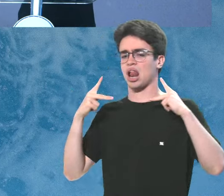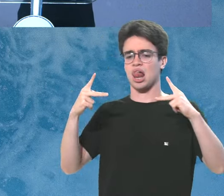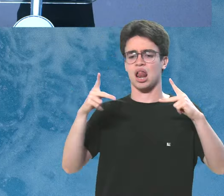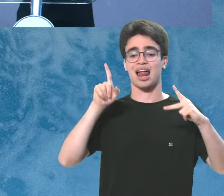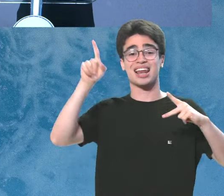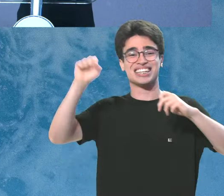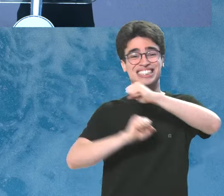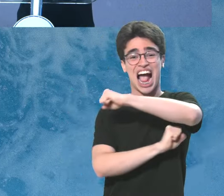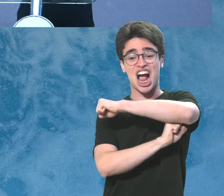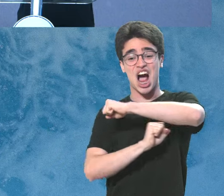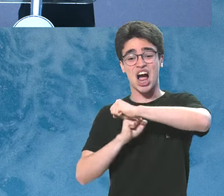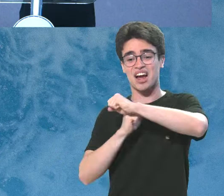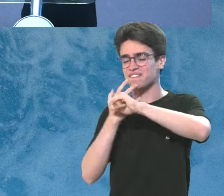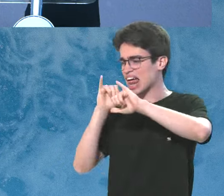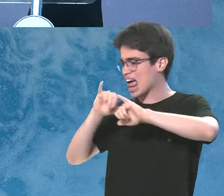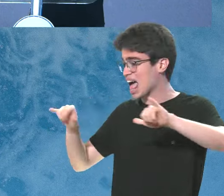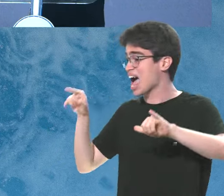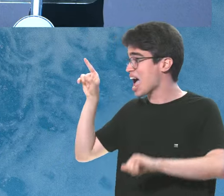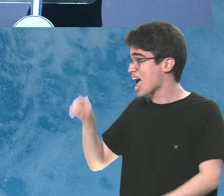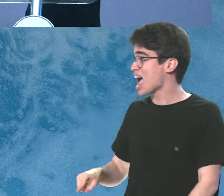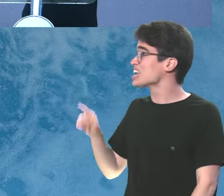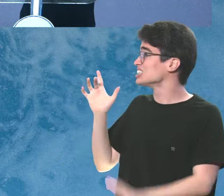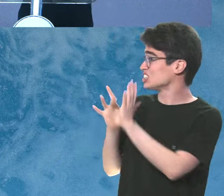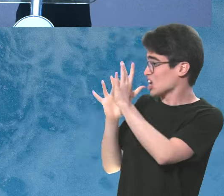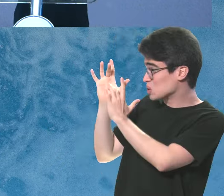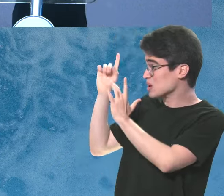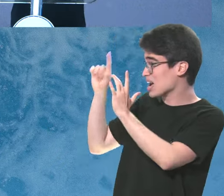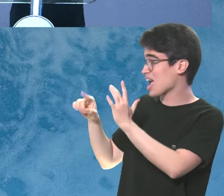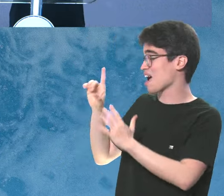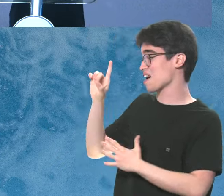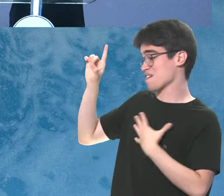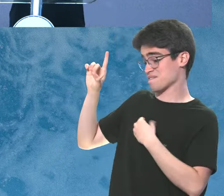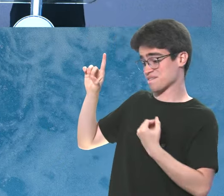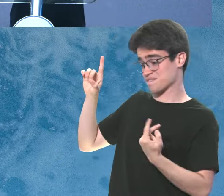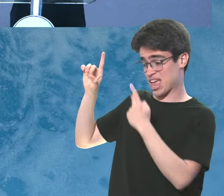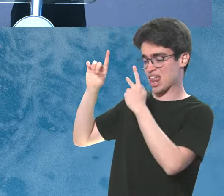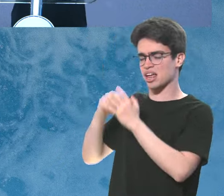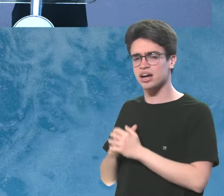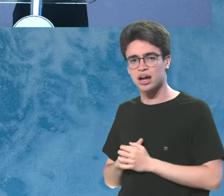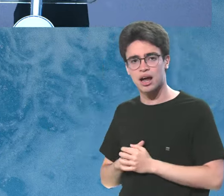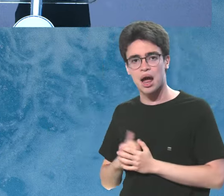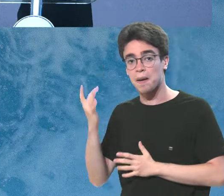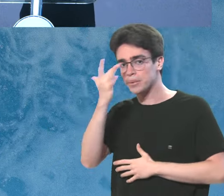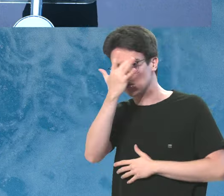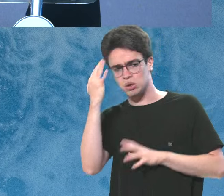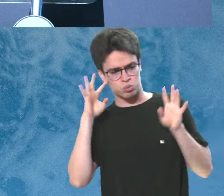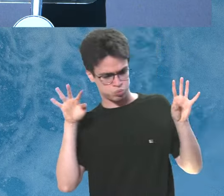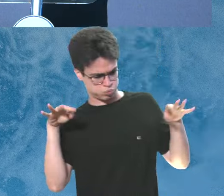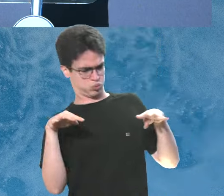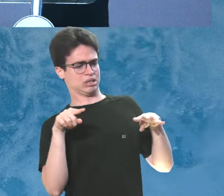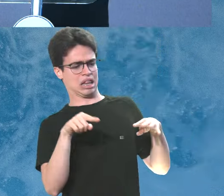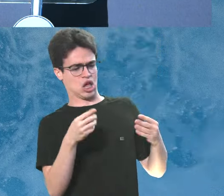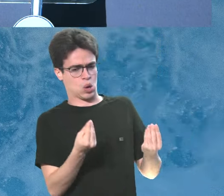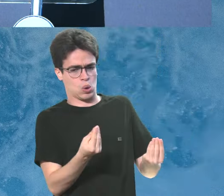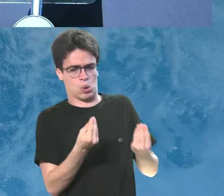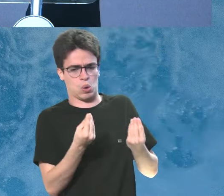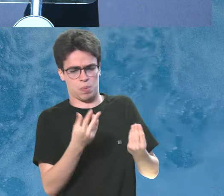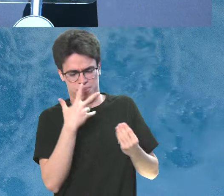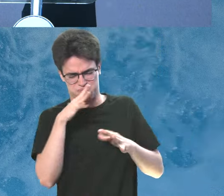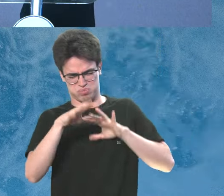ele é é o filho de Deus todos que o ouviam ficavam admirados Não é esse o homem que causou tanta destruição entre os que